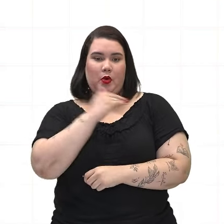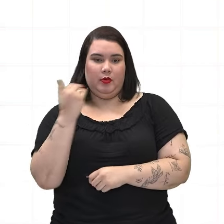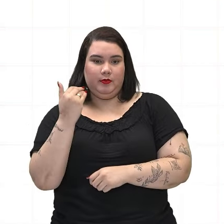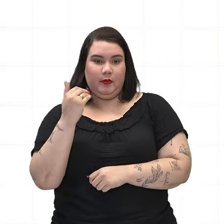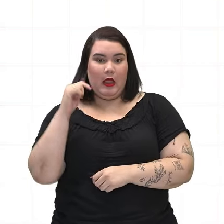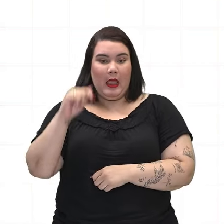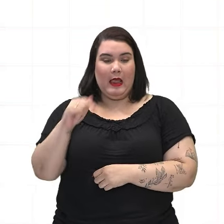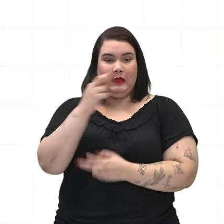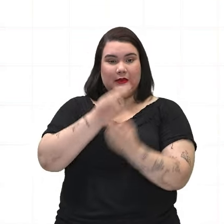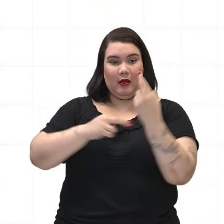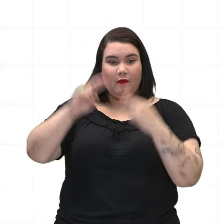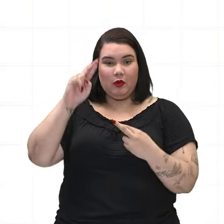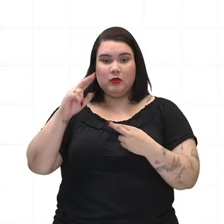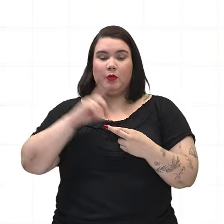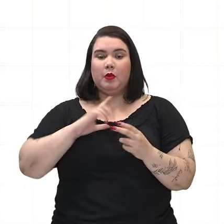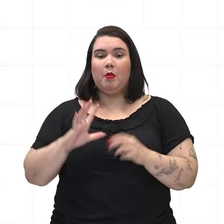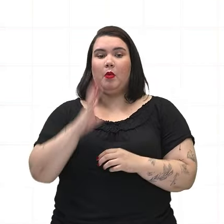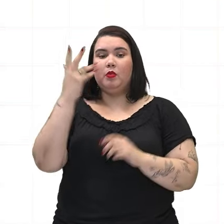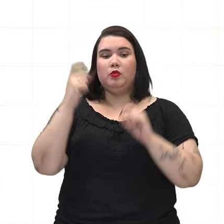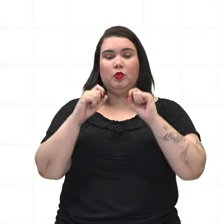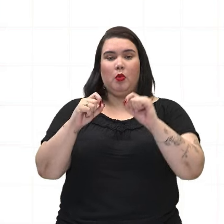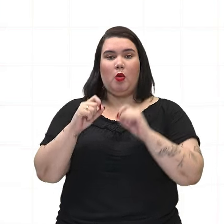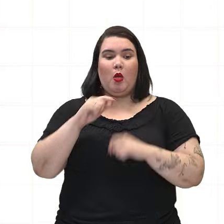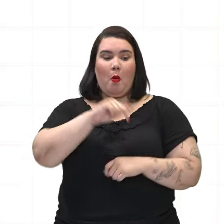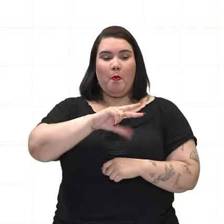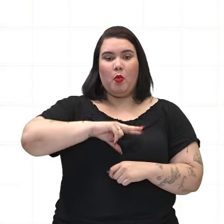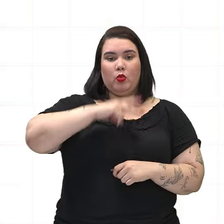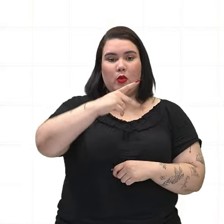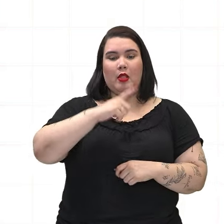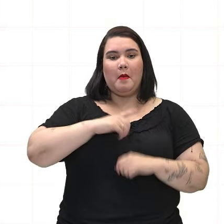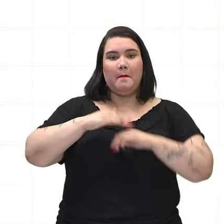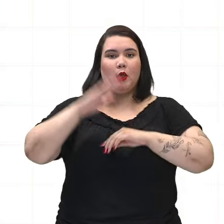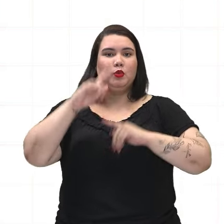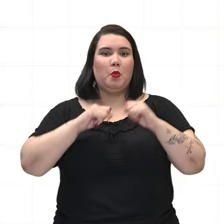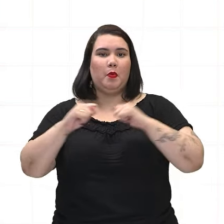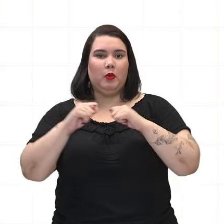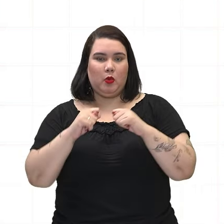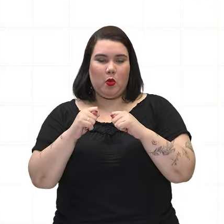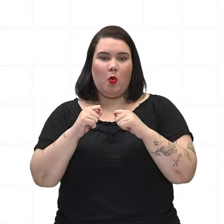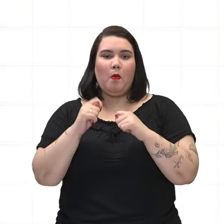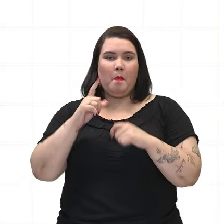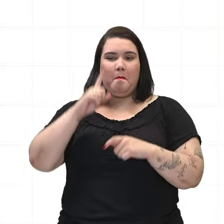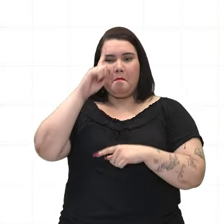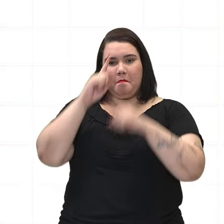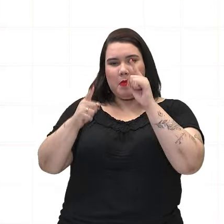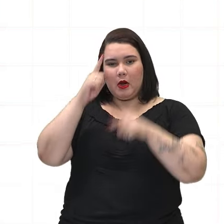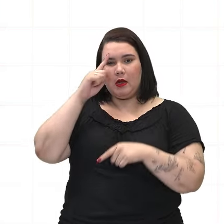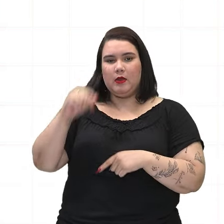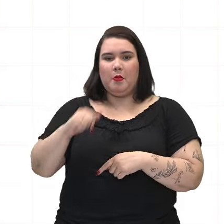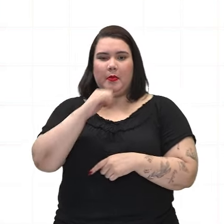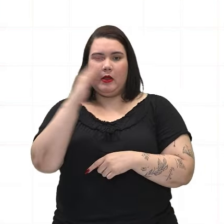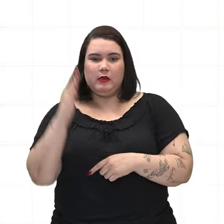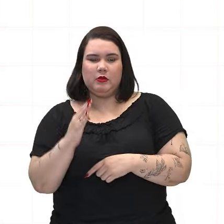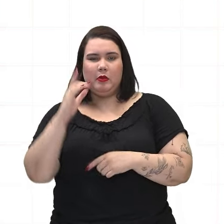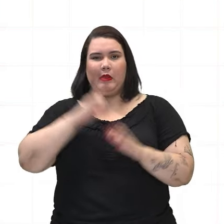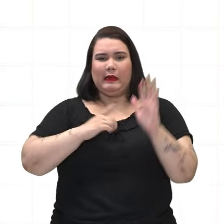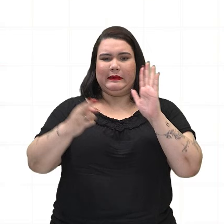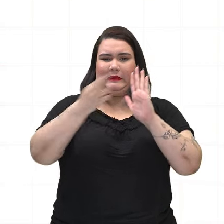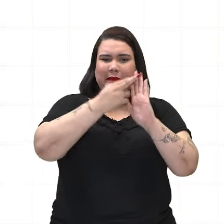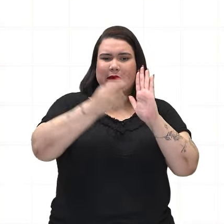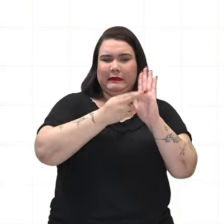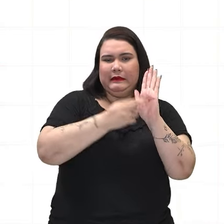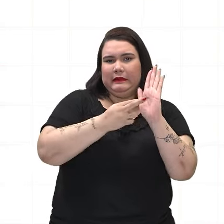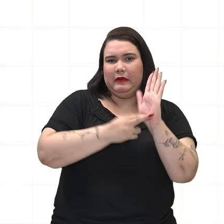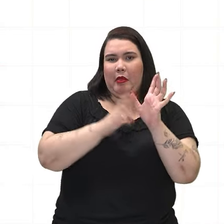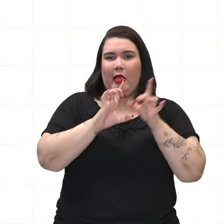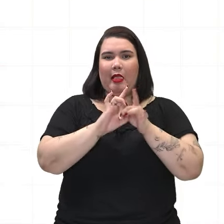uma intensificação do controle português sobre o Brasil, aumentando a censura e restringindo ainda mais as